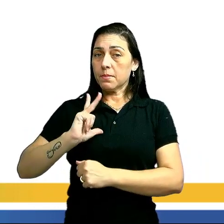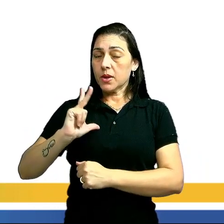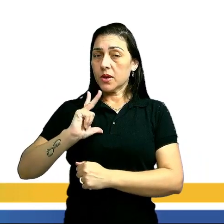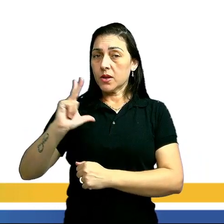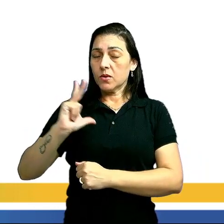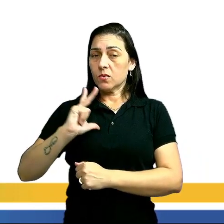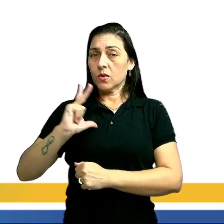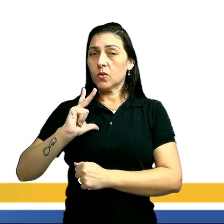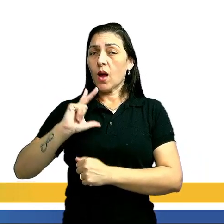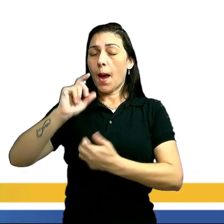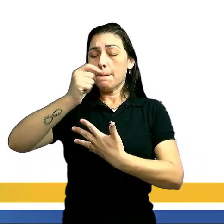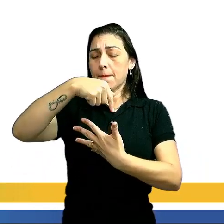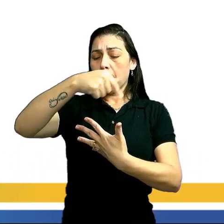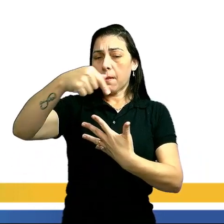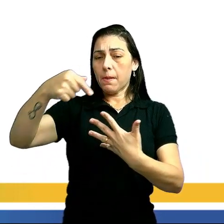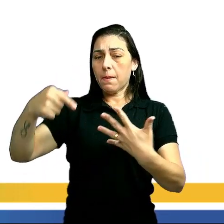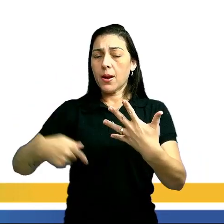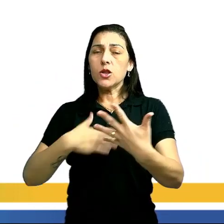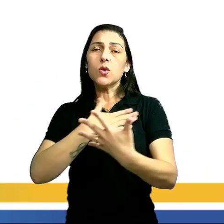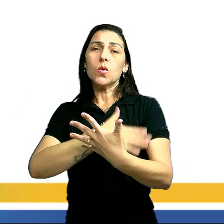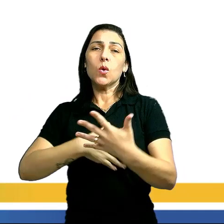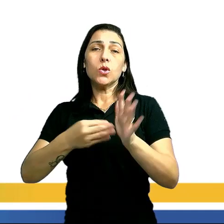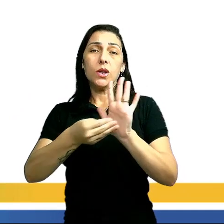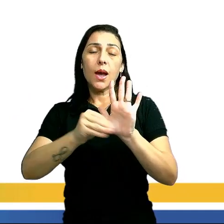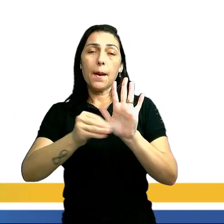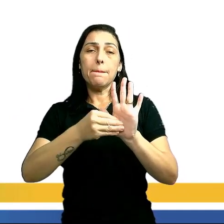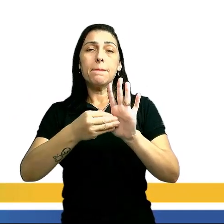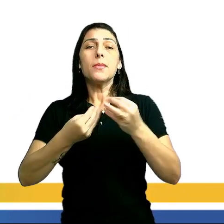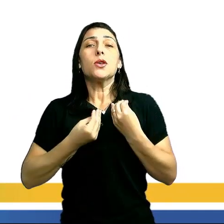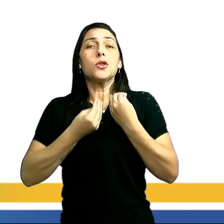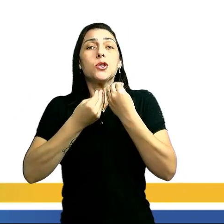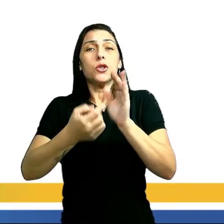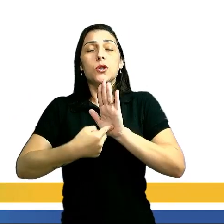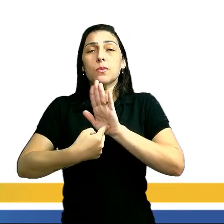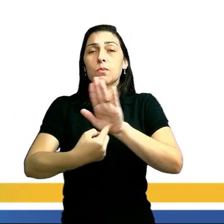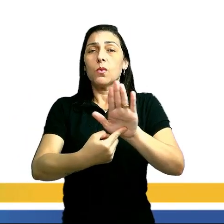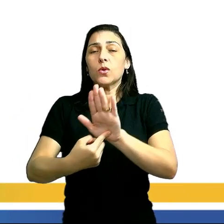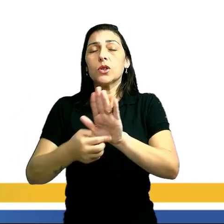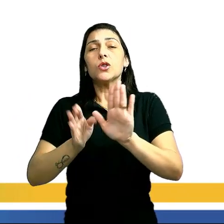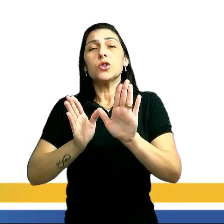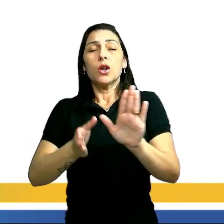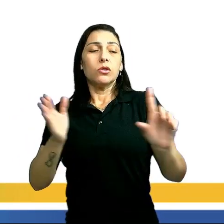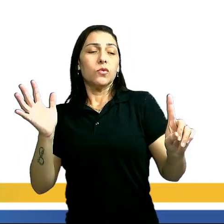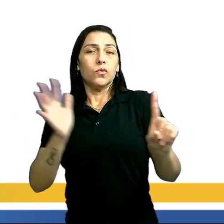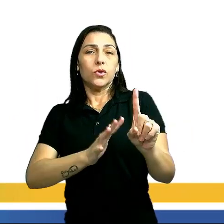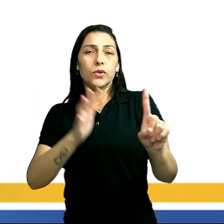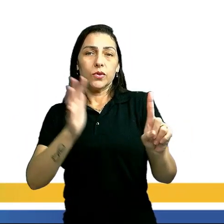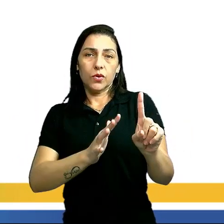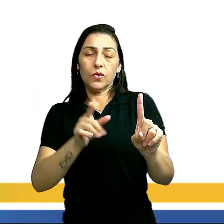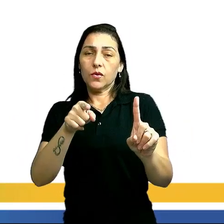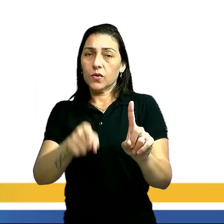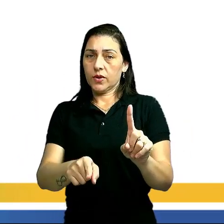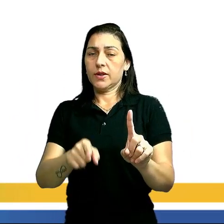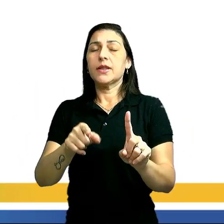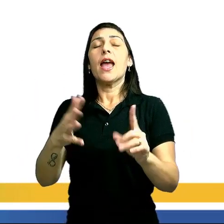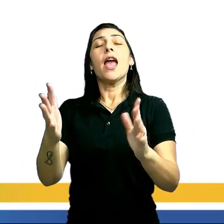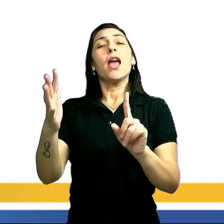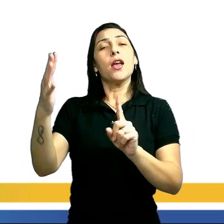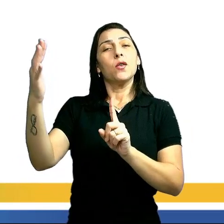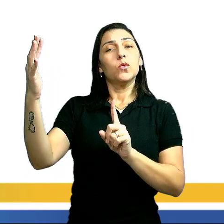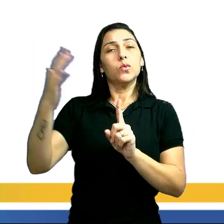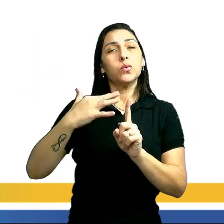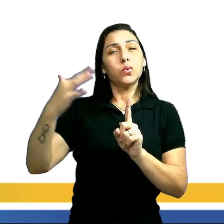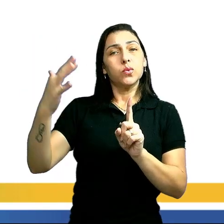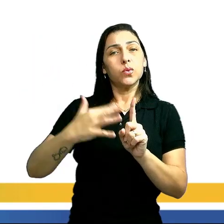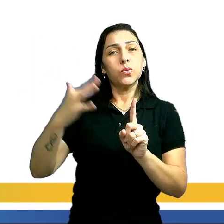em cima de um elenco de gosto que a mídia e que a sociedade já colocou para você. Então você é influenciado